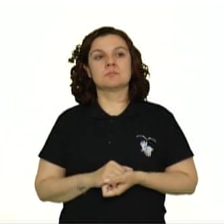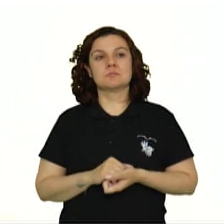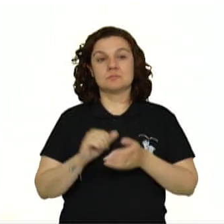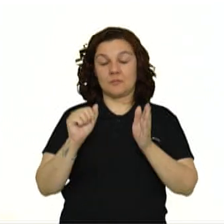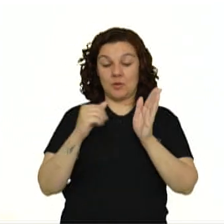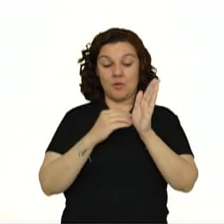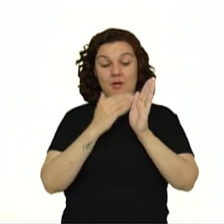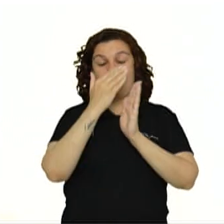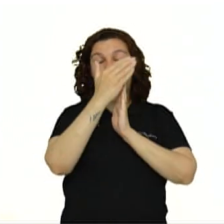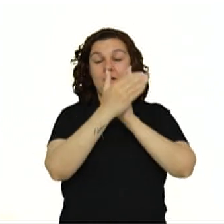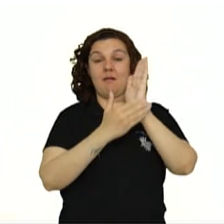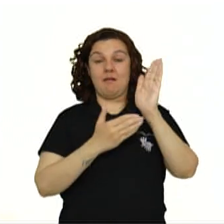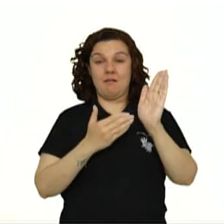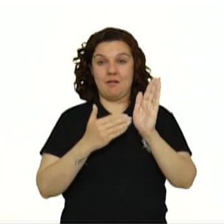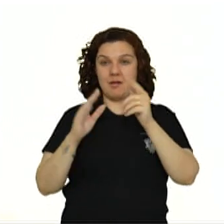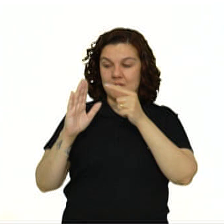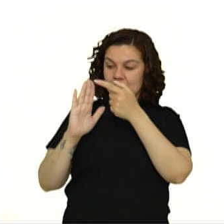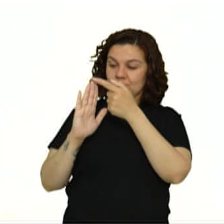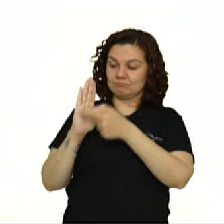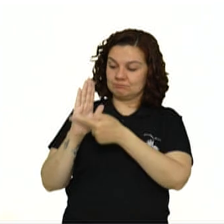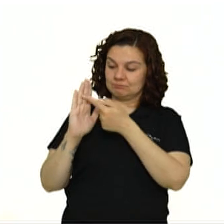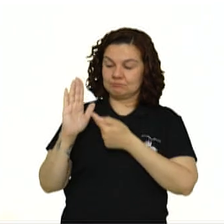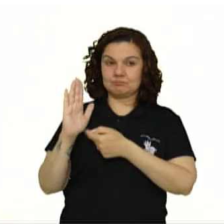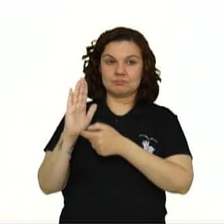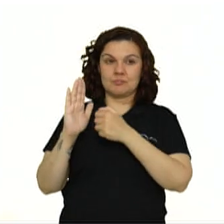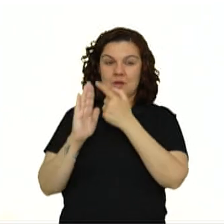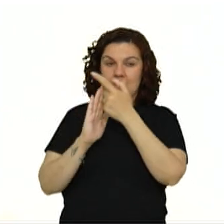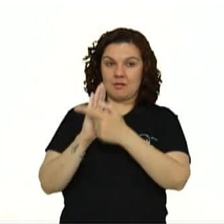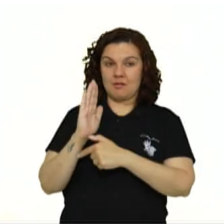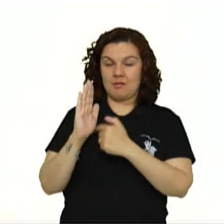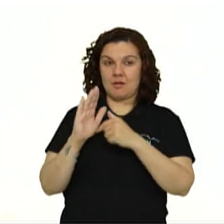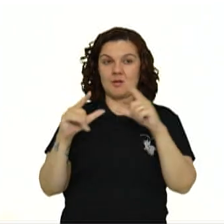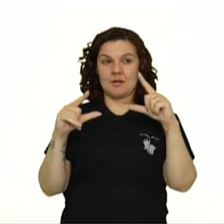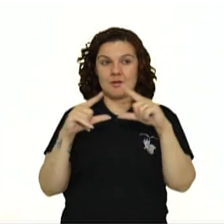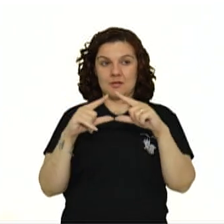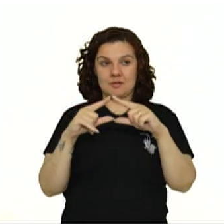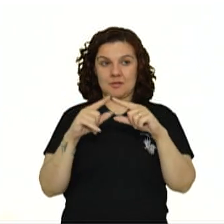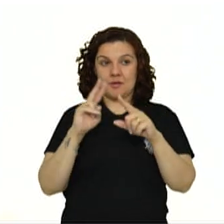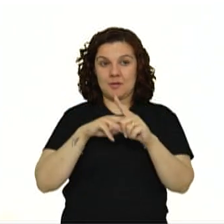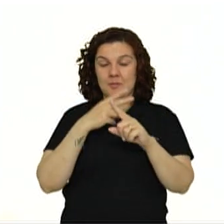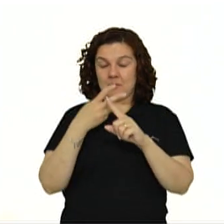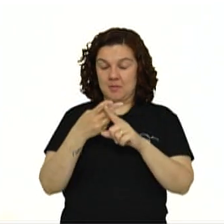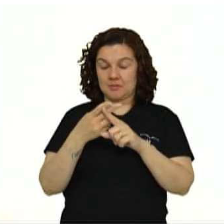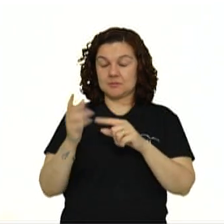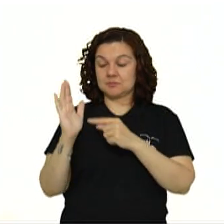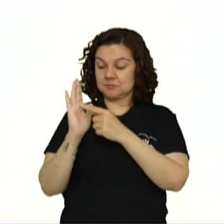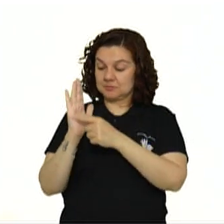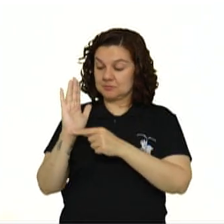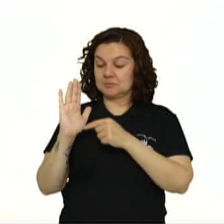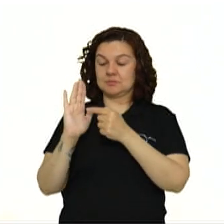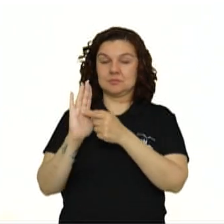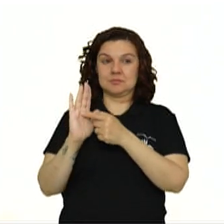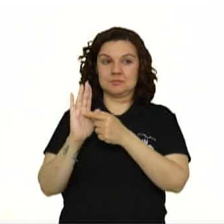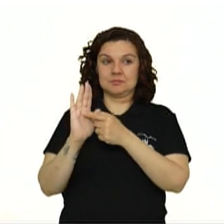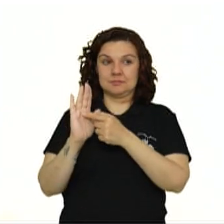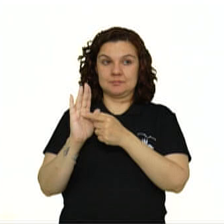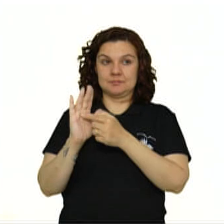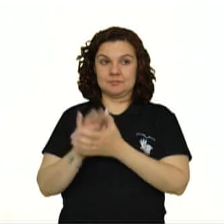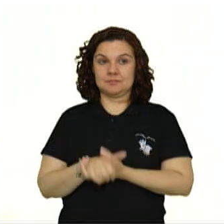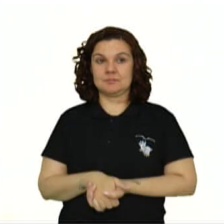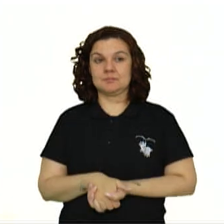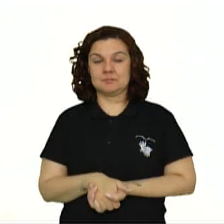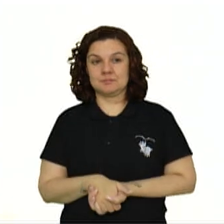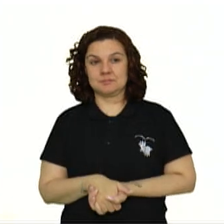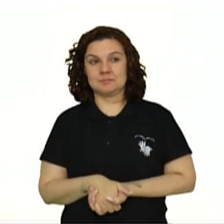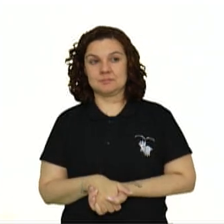área. Vou trabalhar com a área do triângulo, com a área da circunferência. Né? Então, é a área do